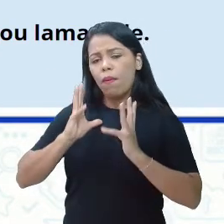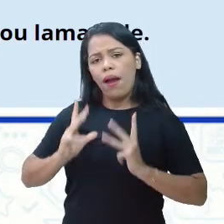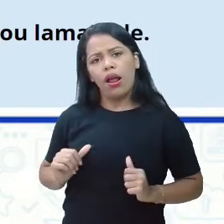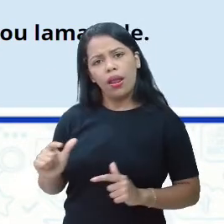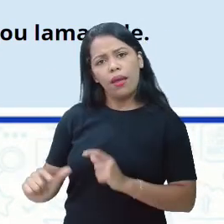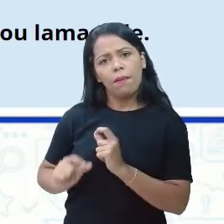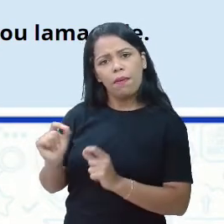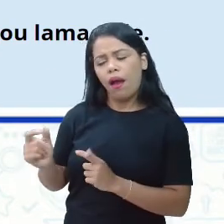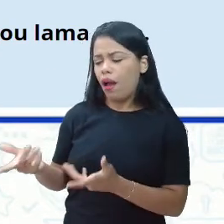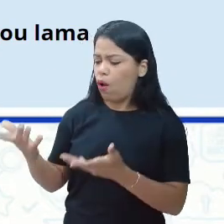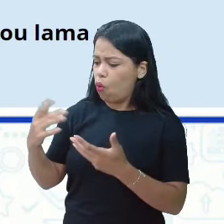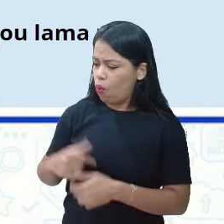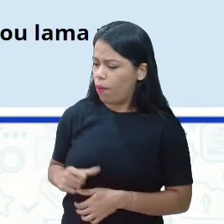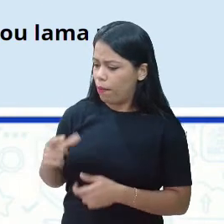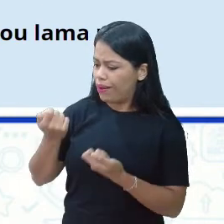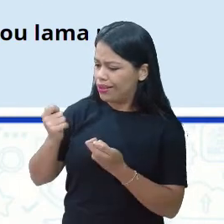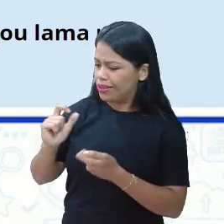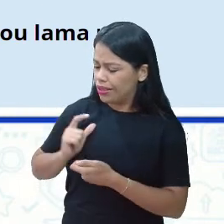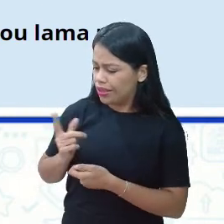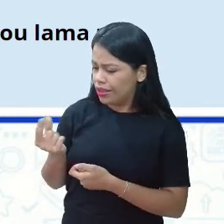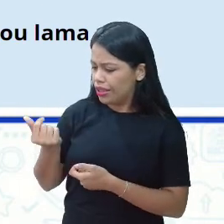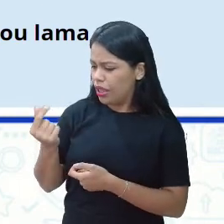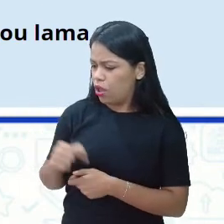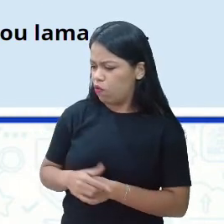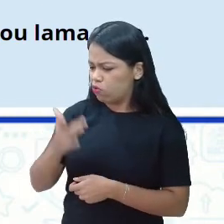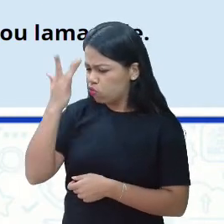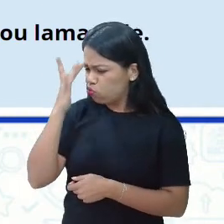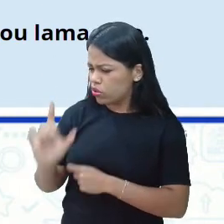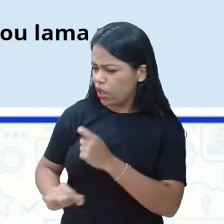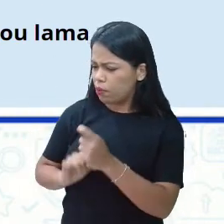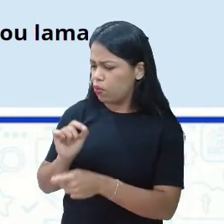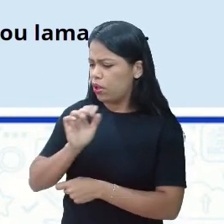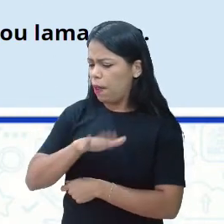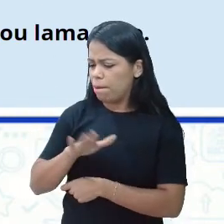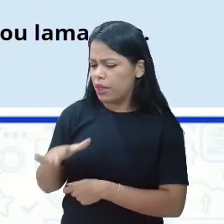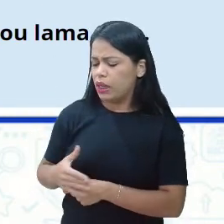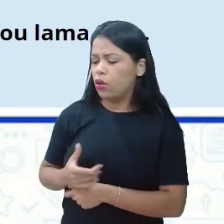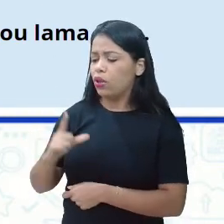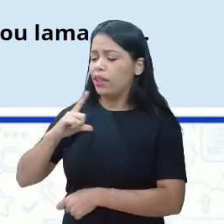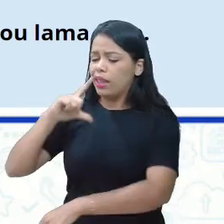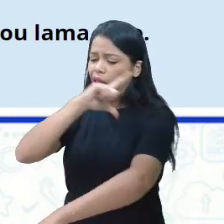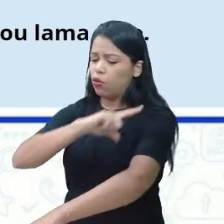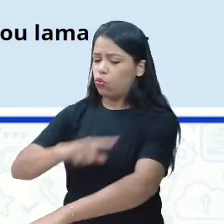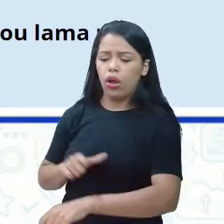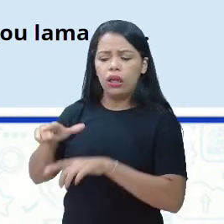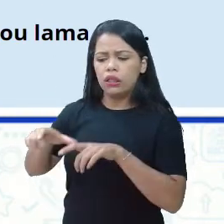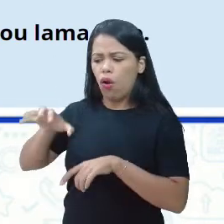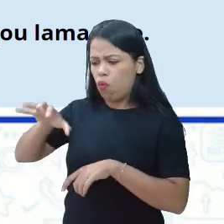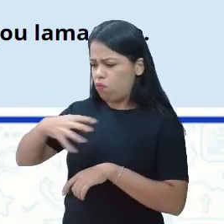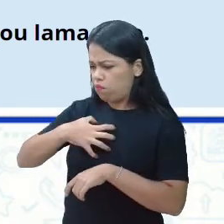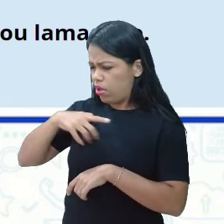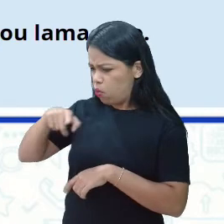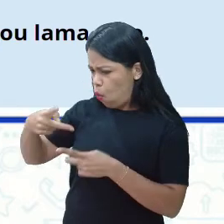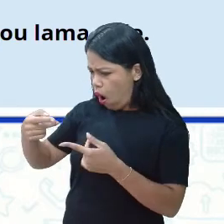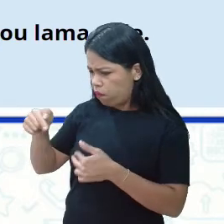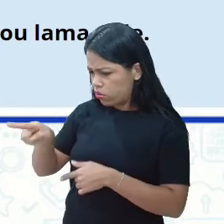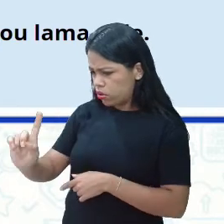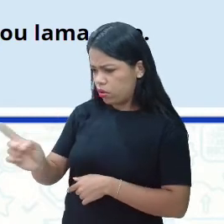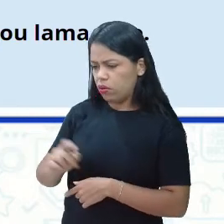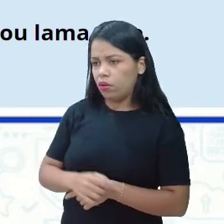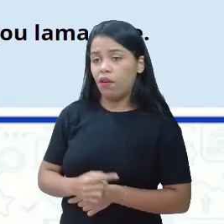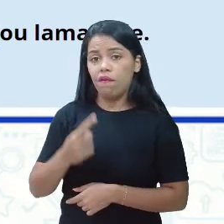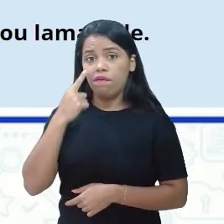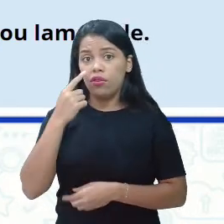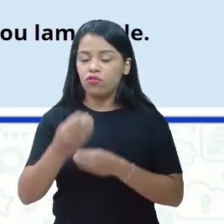Que roupa custa dinheiro? Será que você não sabe que menino educado não fica desse jeito? Olha o peso no coração